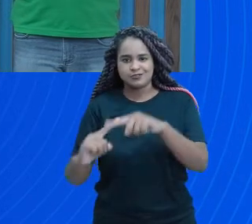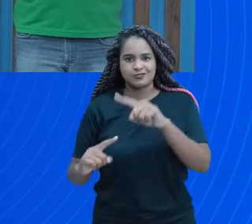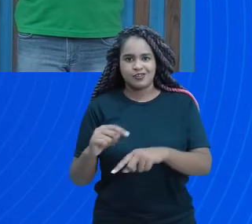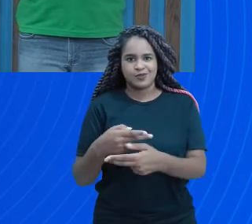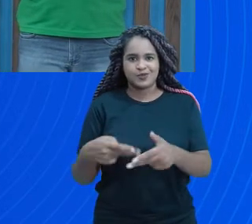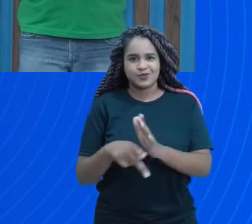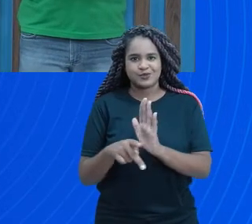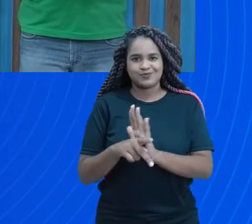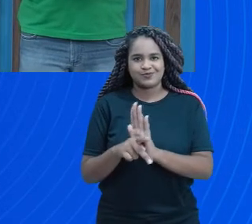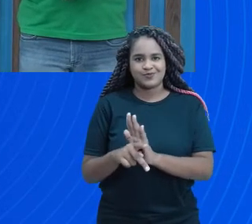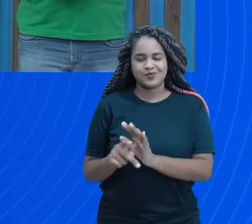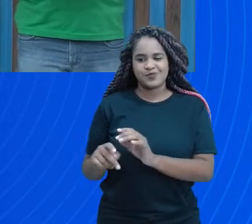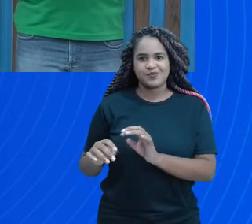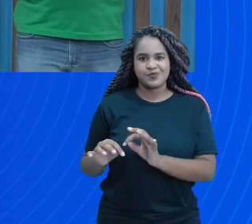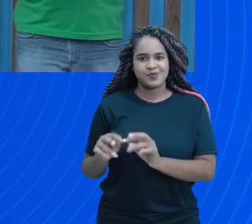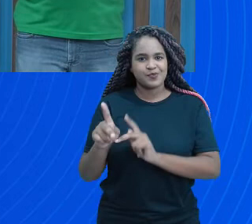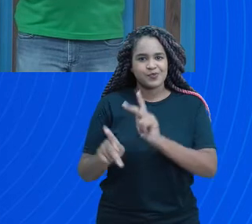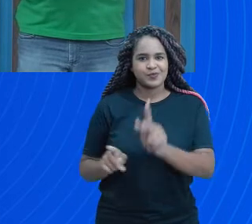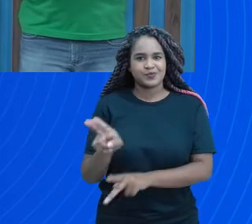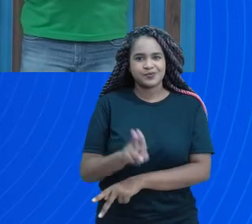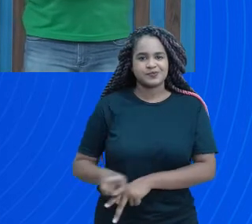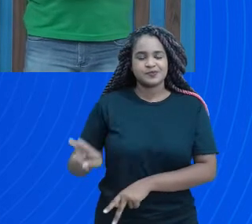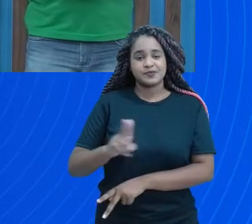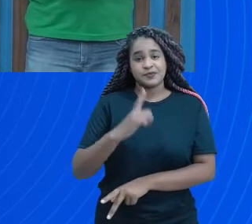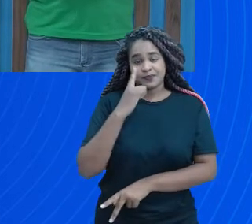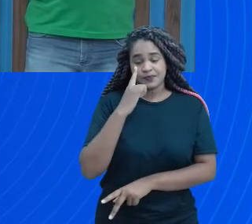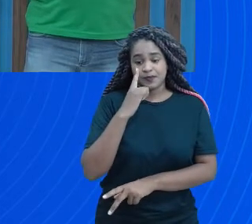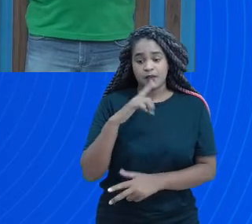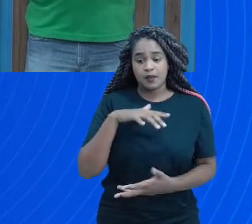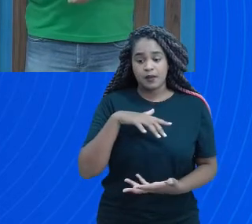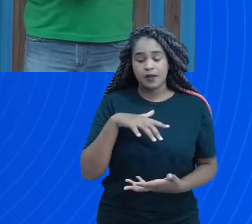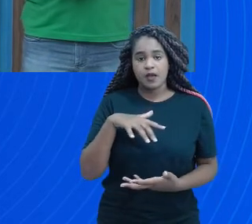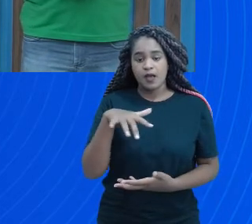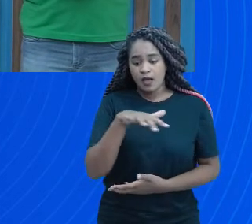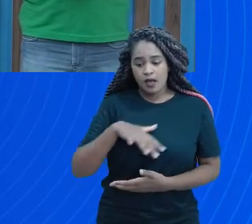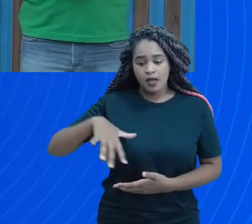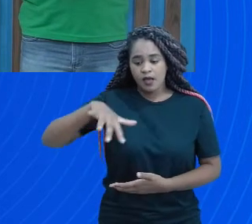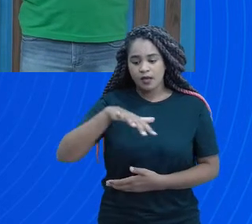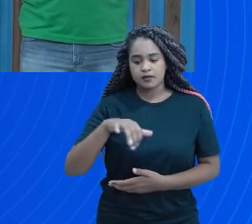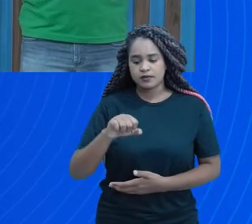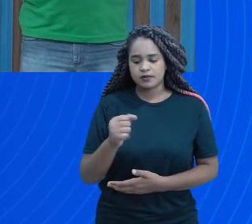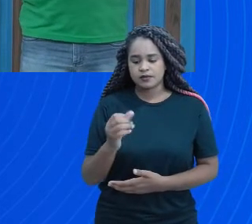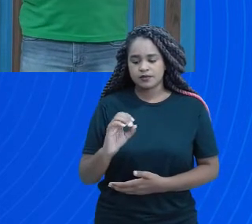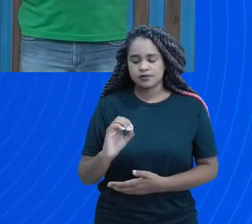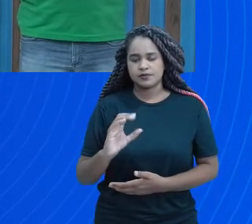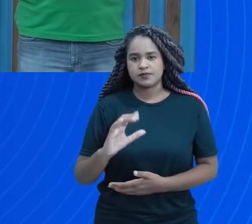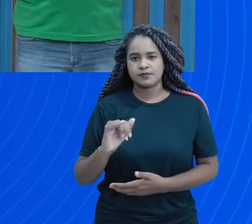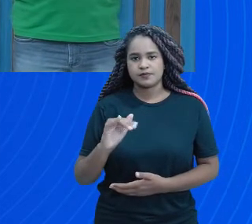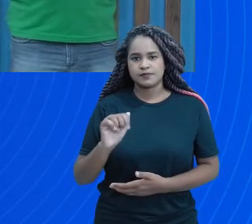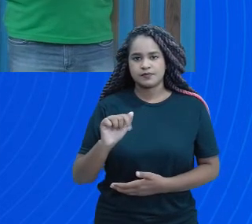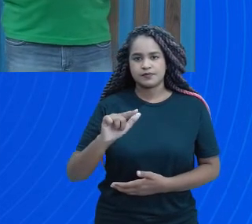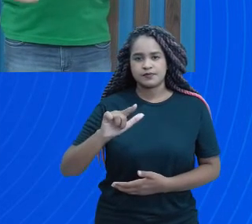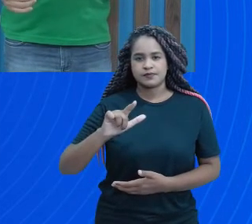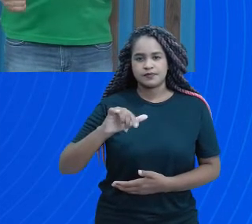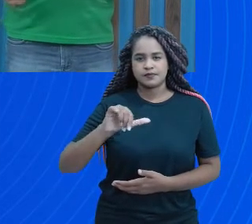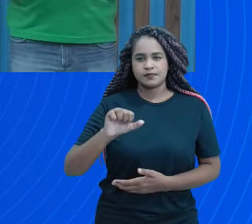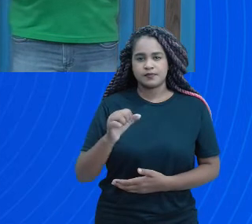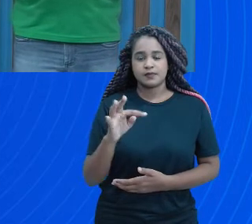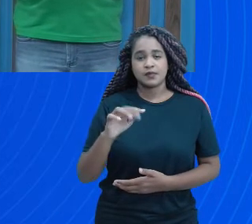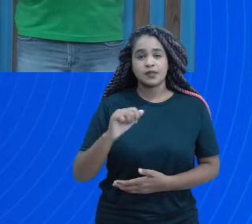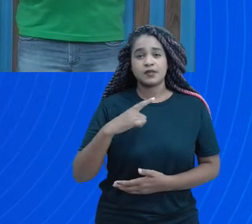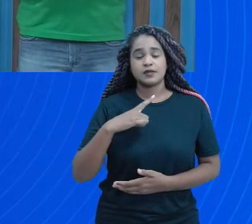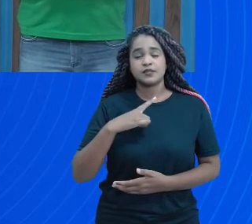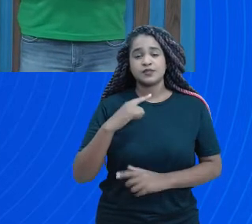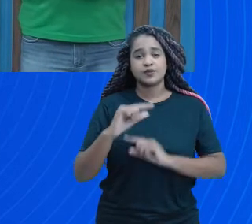mundo socialista, ele era de fato planejado, né, controlado pelo Estado e tinha uma capacidade um tanto limitada de